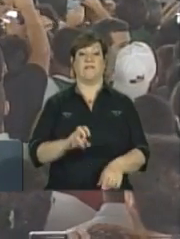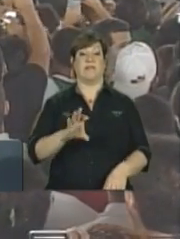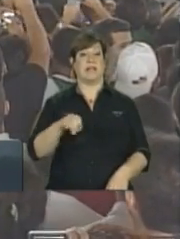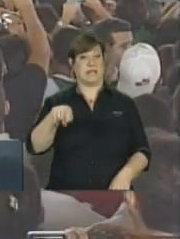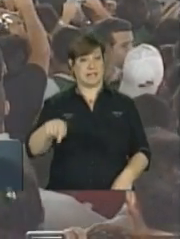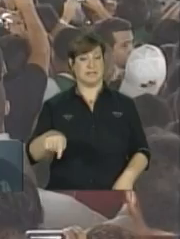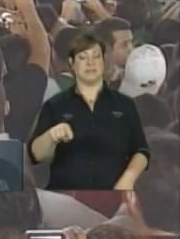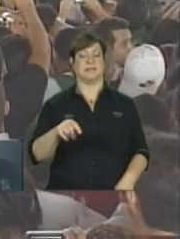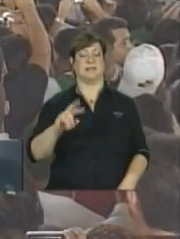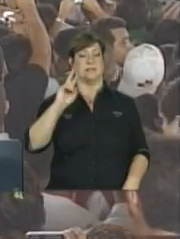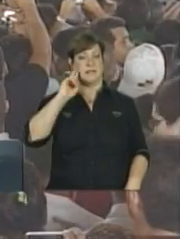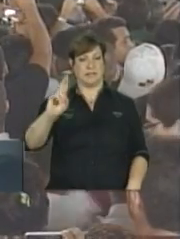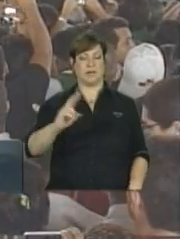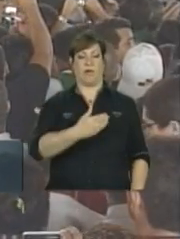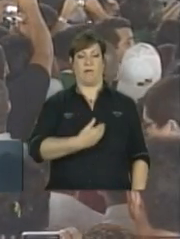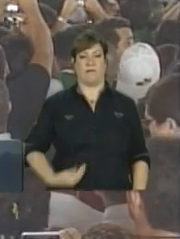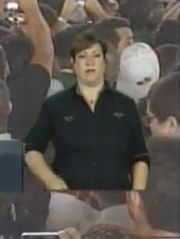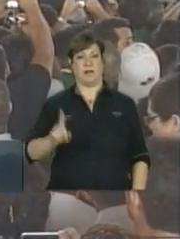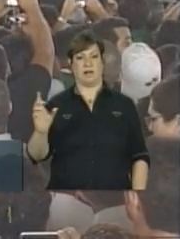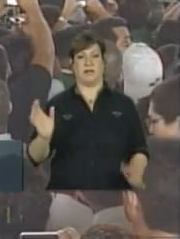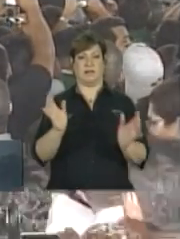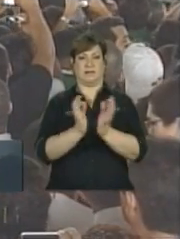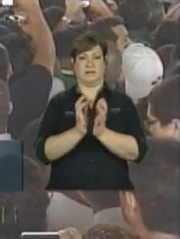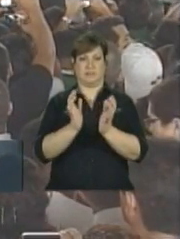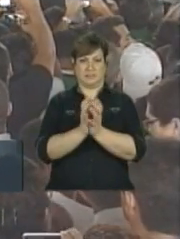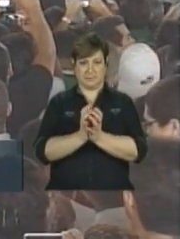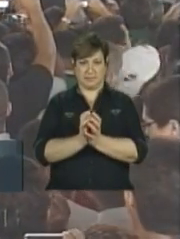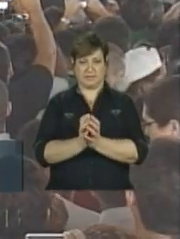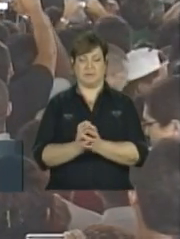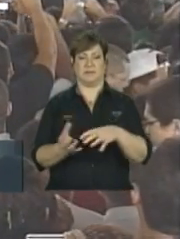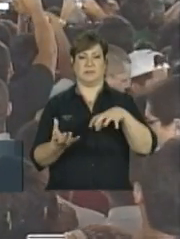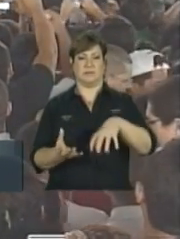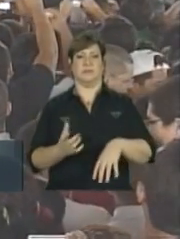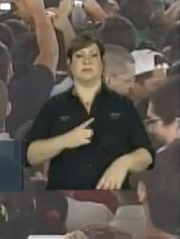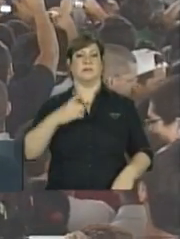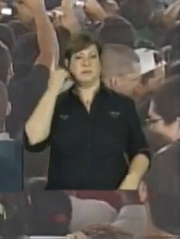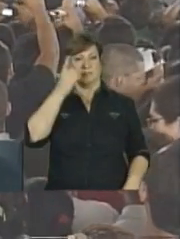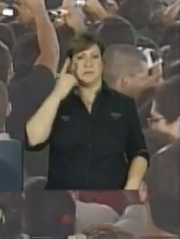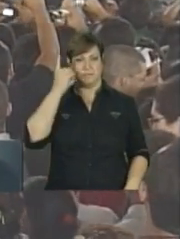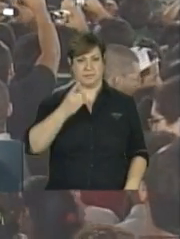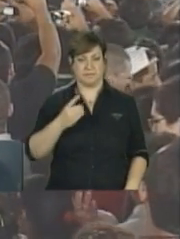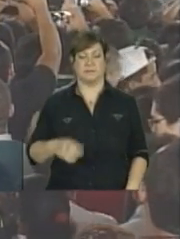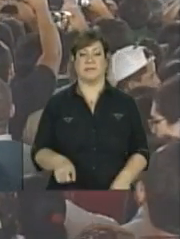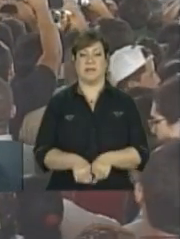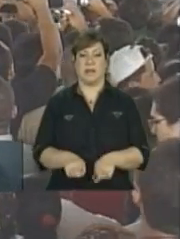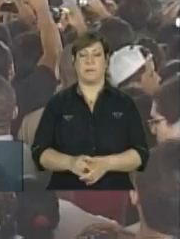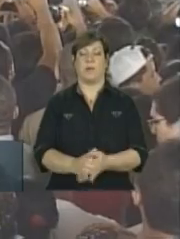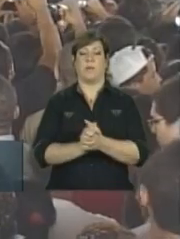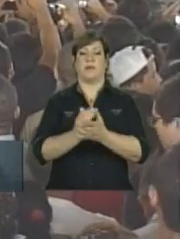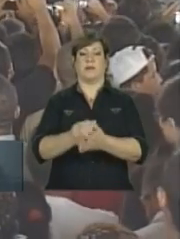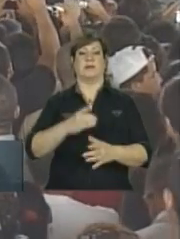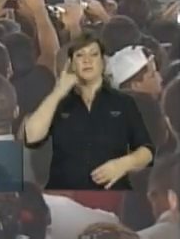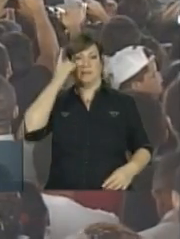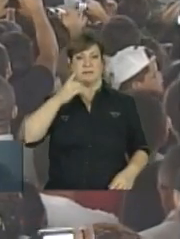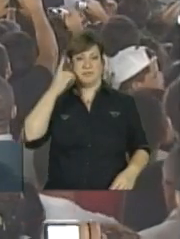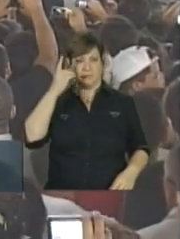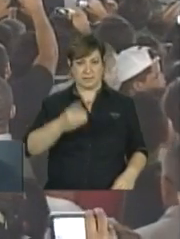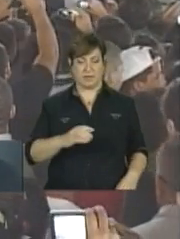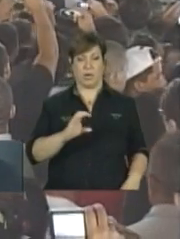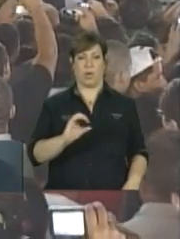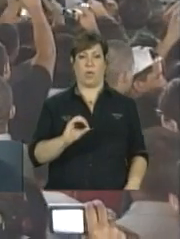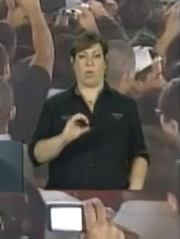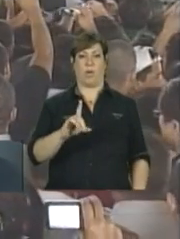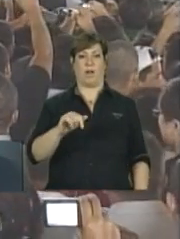vice-líder do governo lá na Câmara dos Deputados. Cumprimentar também o deputado Ariosto Holanda,